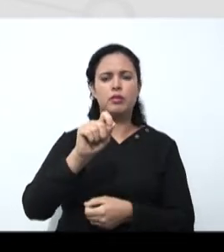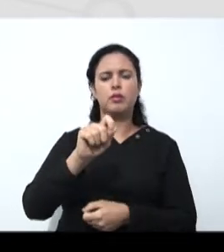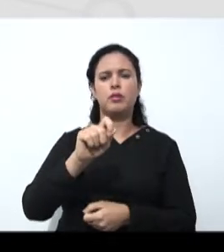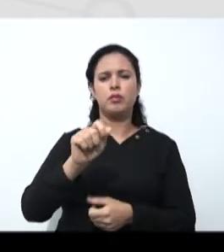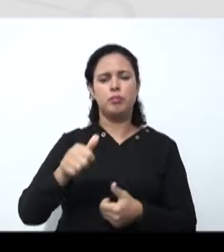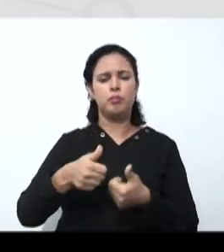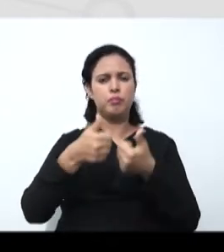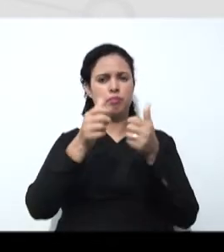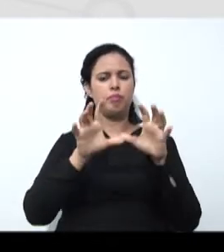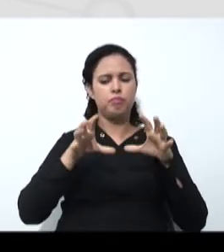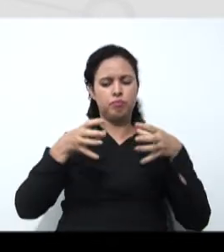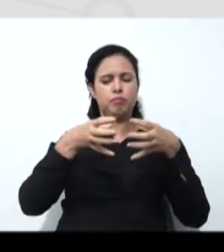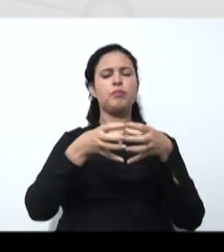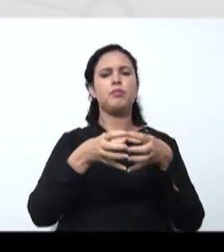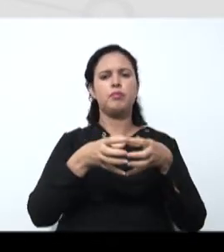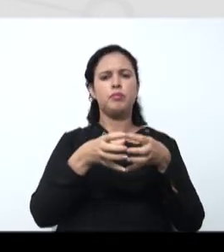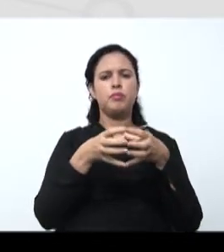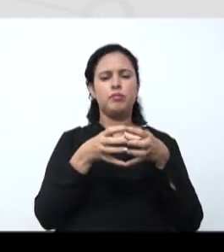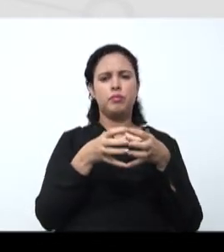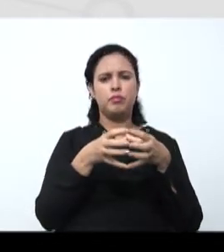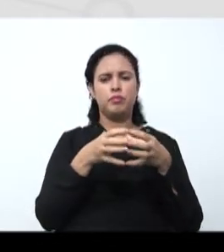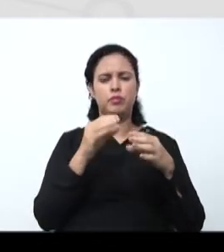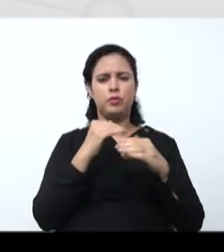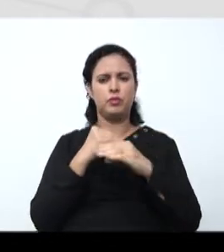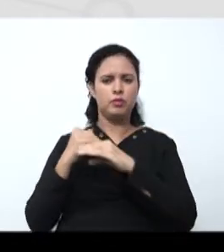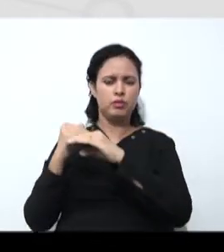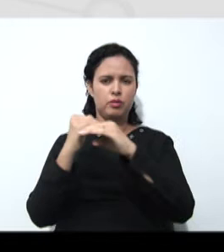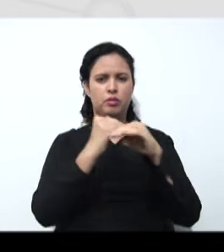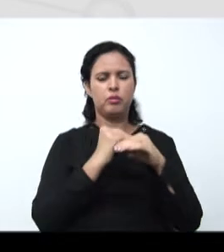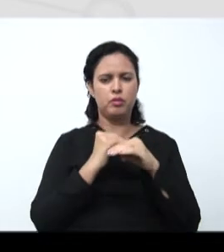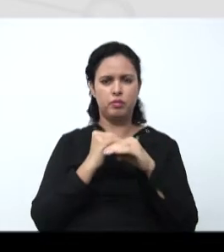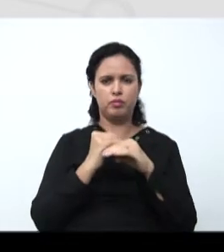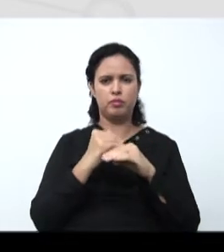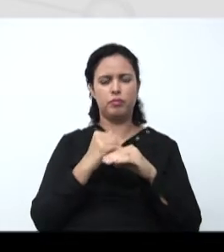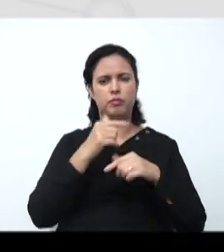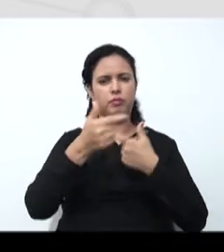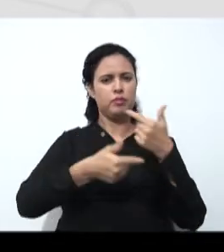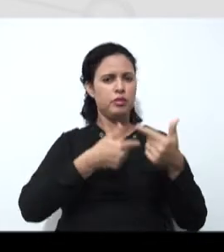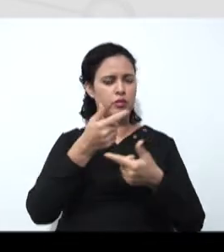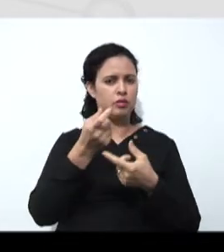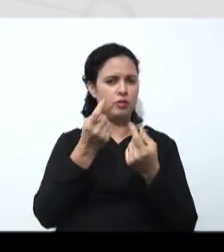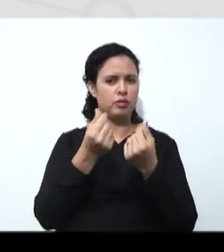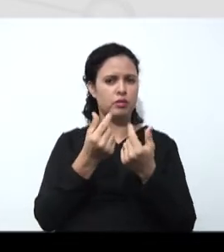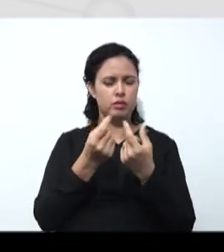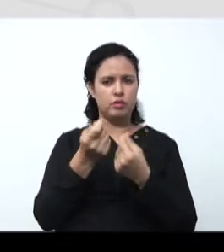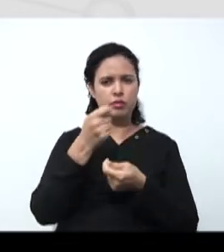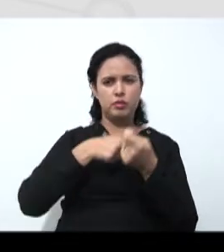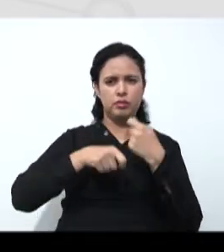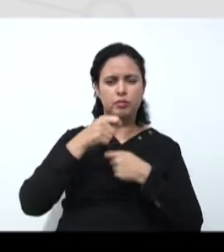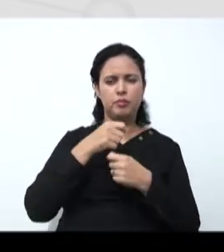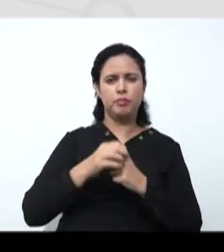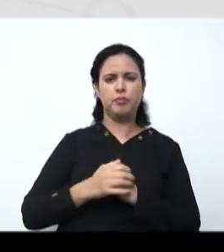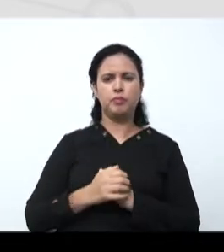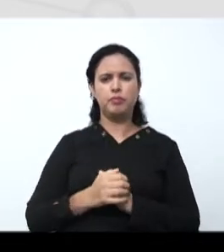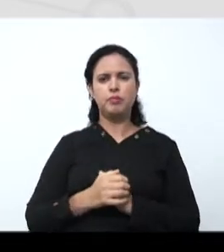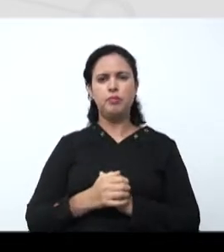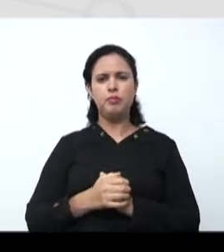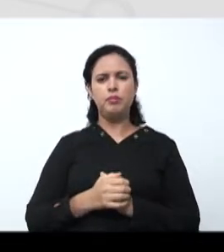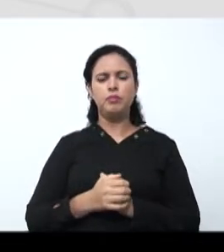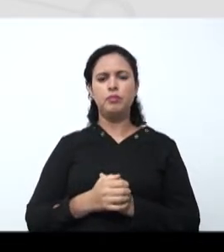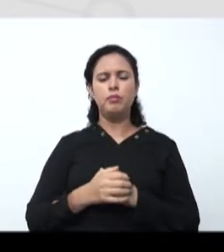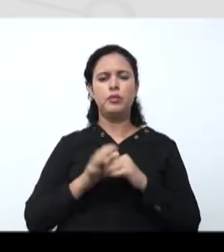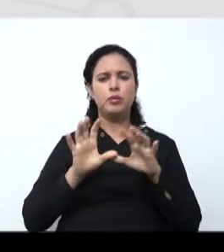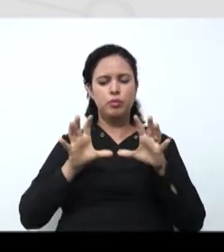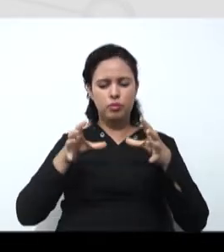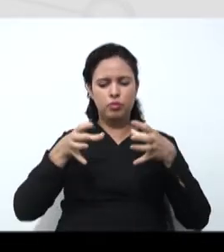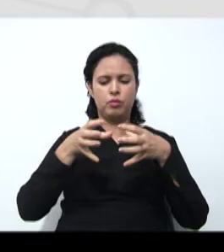benefício comum em uma determinada atividade econômica. Então vejam que a cooperativa é esse